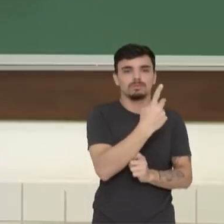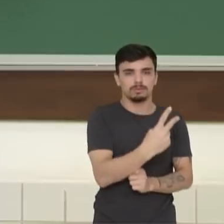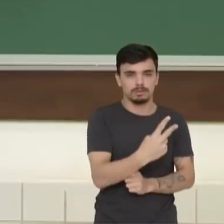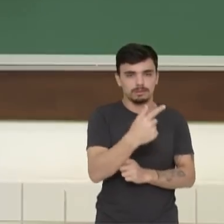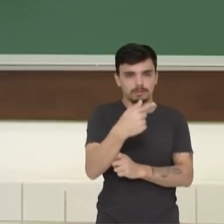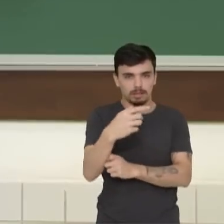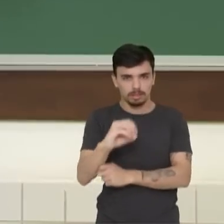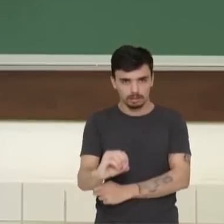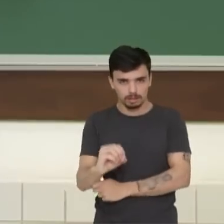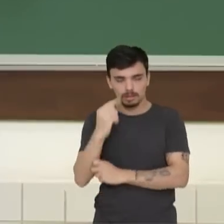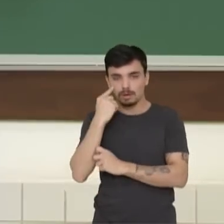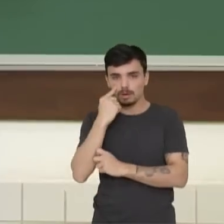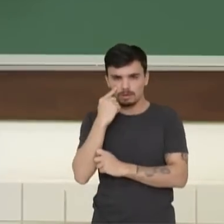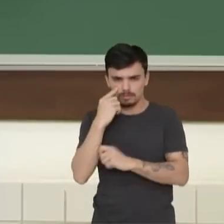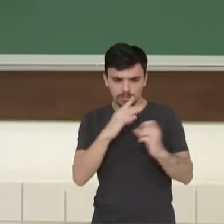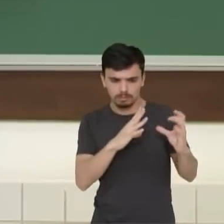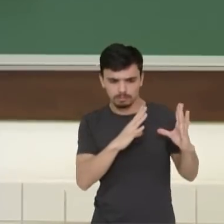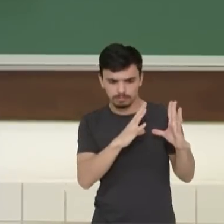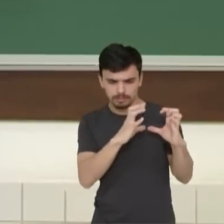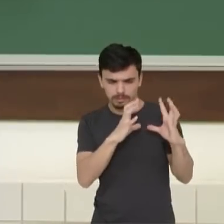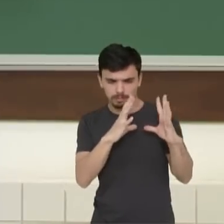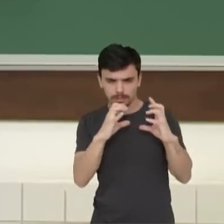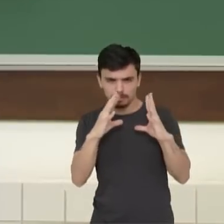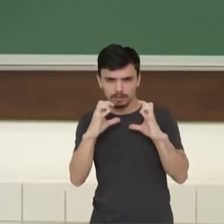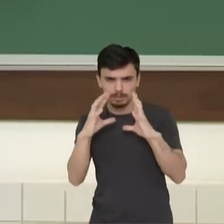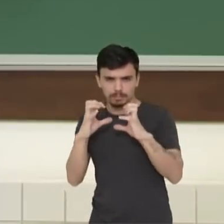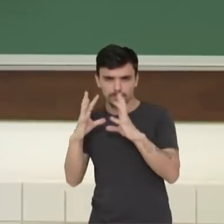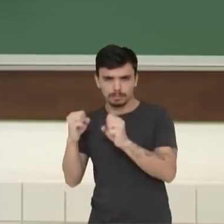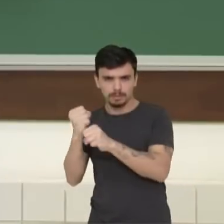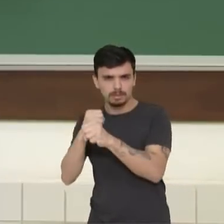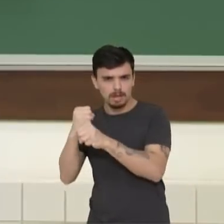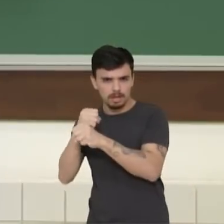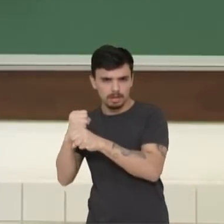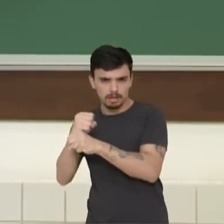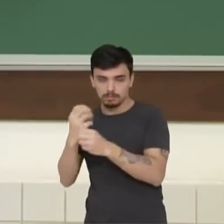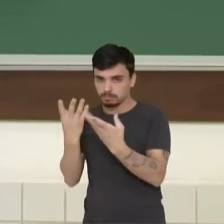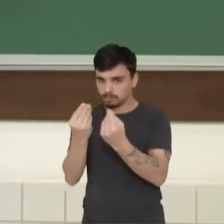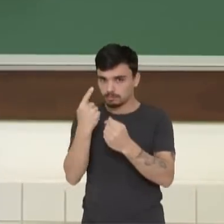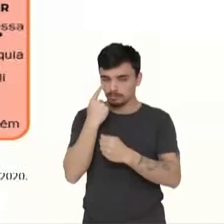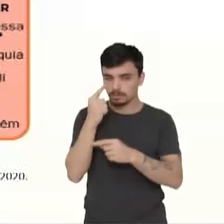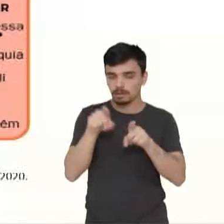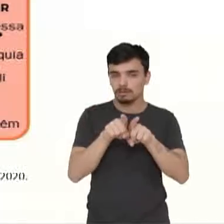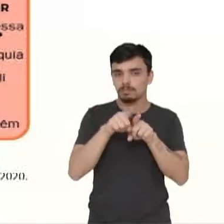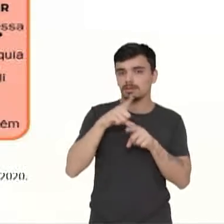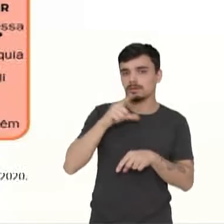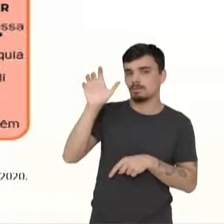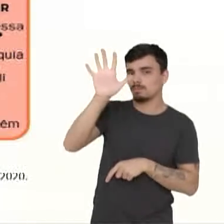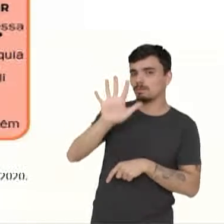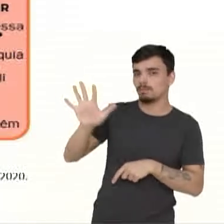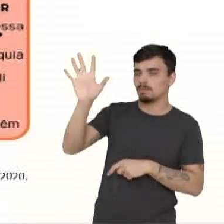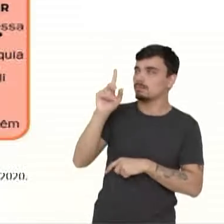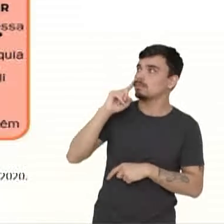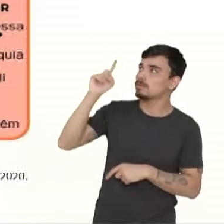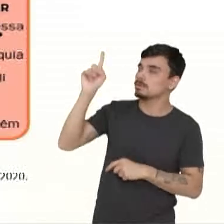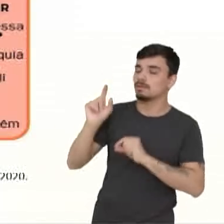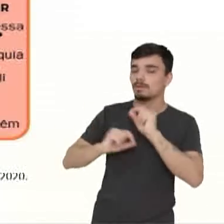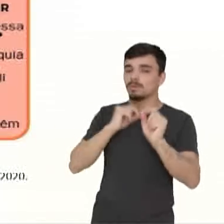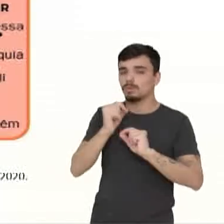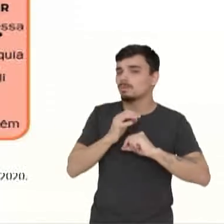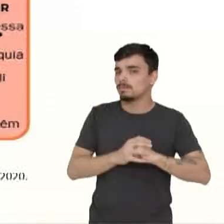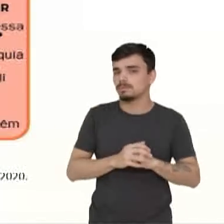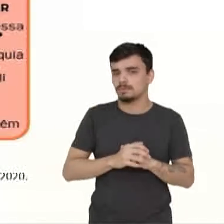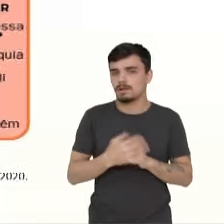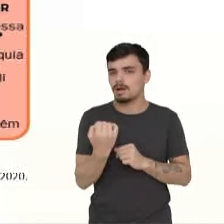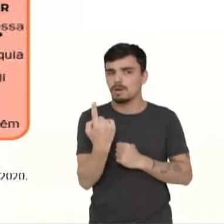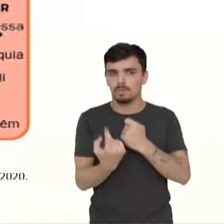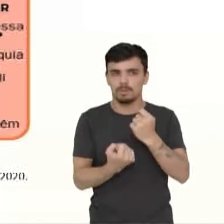1270. Então veja que esse é um conflito bastante longo. Aqui eu tenho um mapa para vocês verem, né, alguns desses